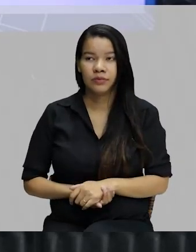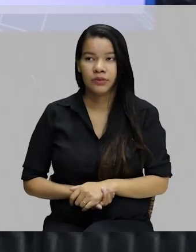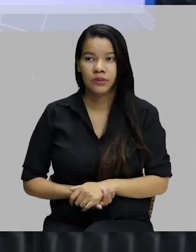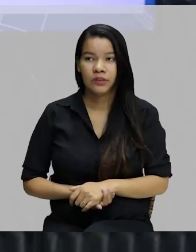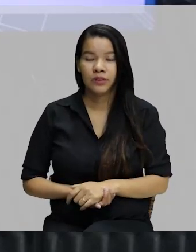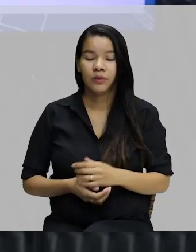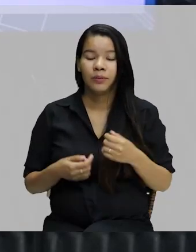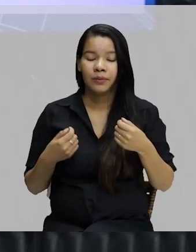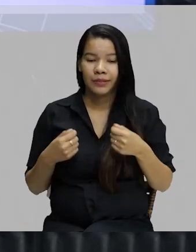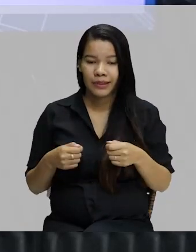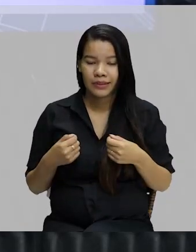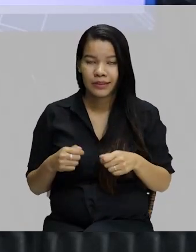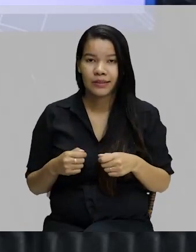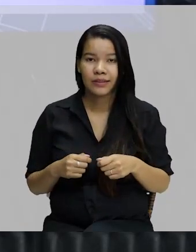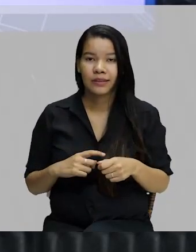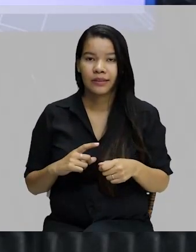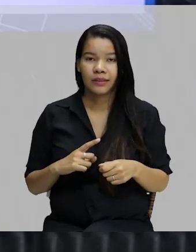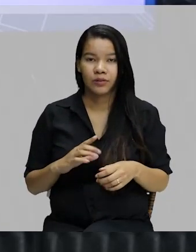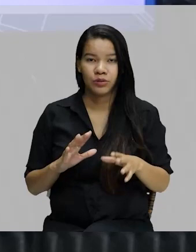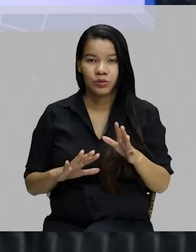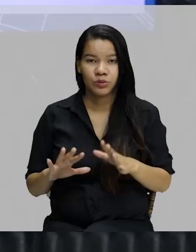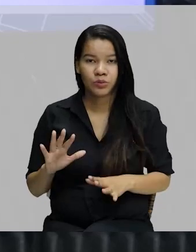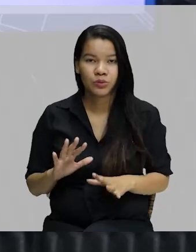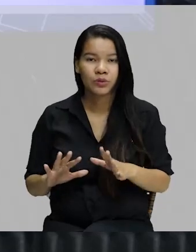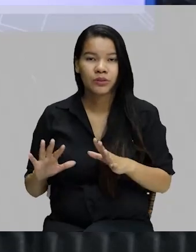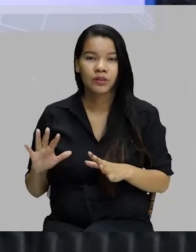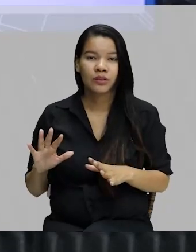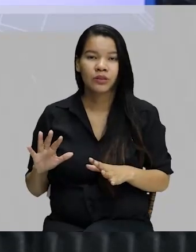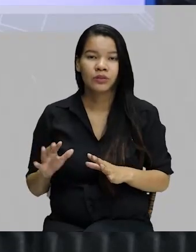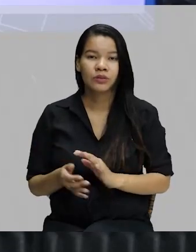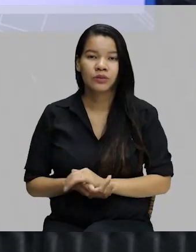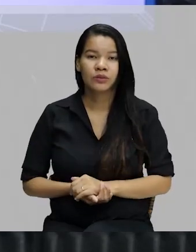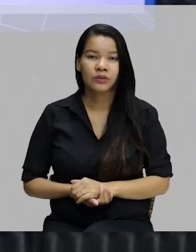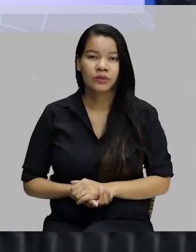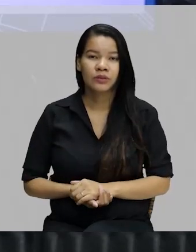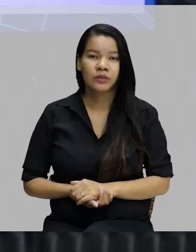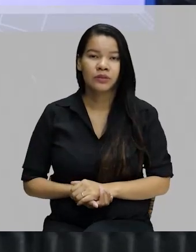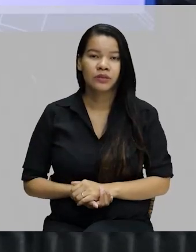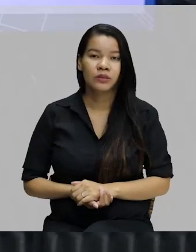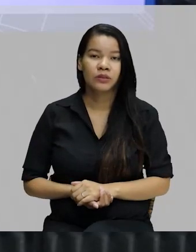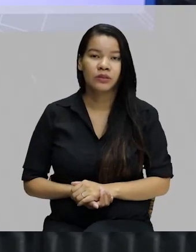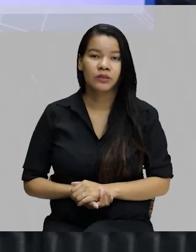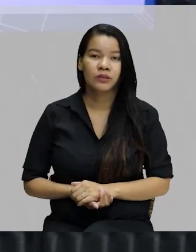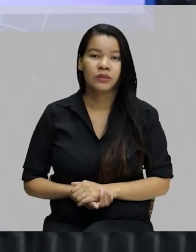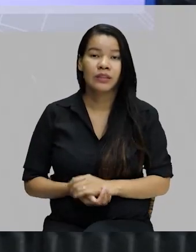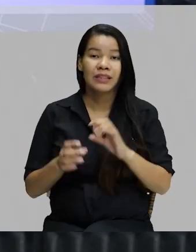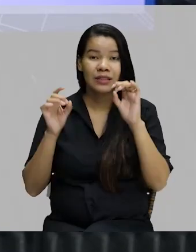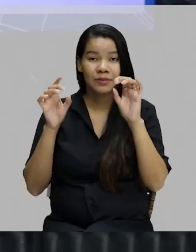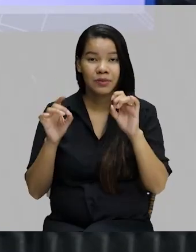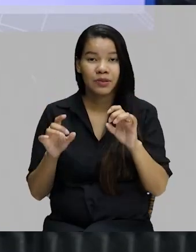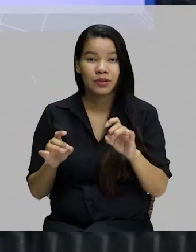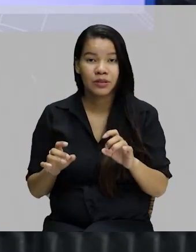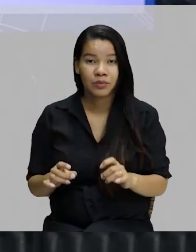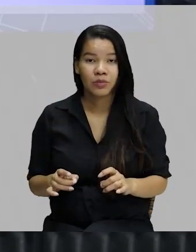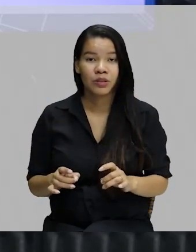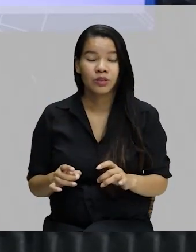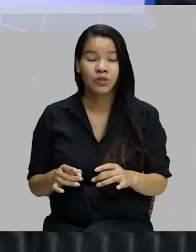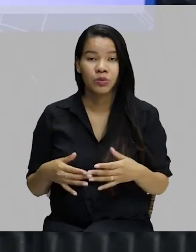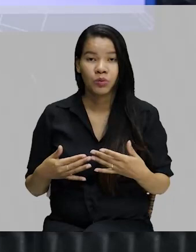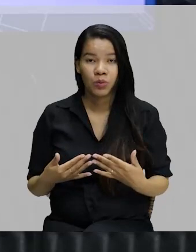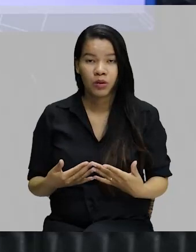há necessidade de um cuidado, de um certo cuidado no manuseio, em especial no